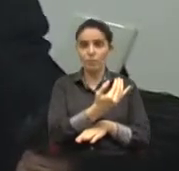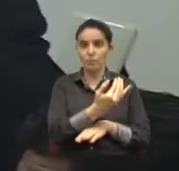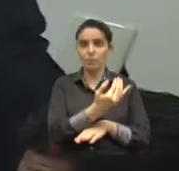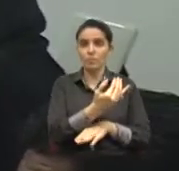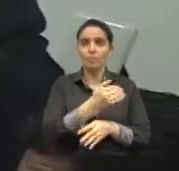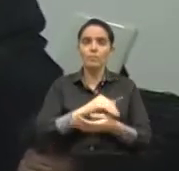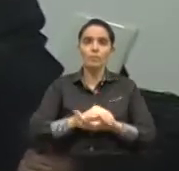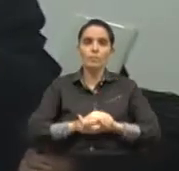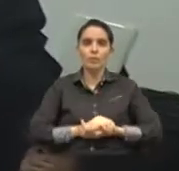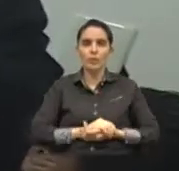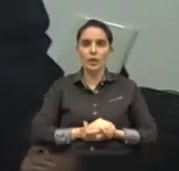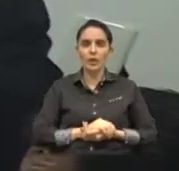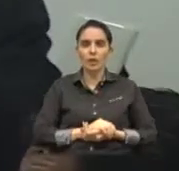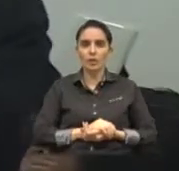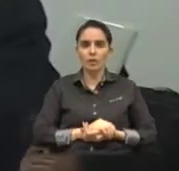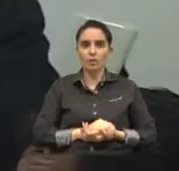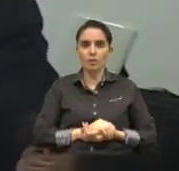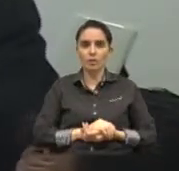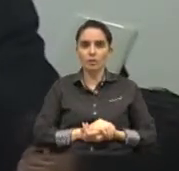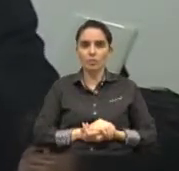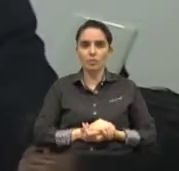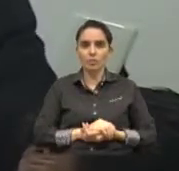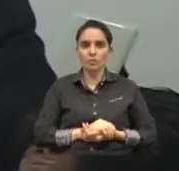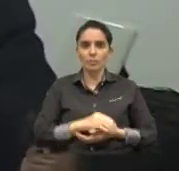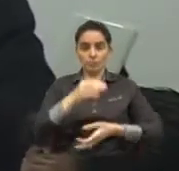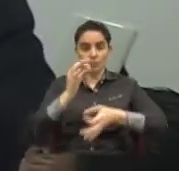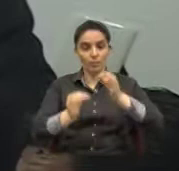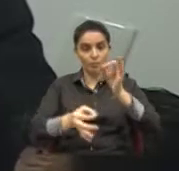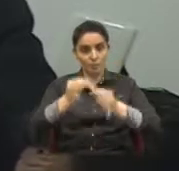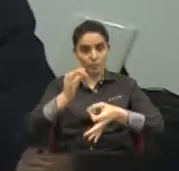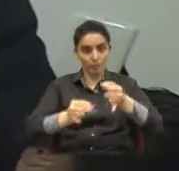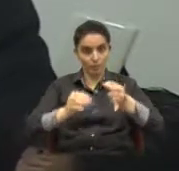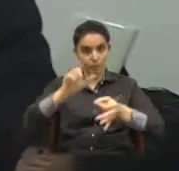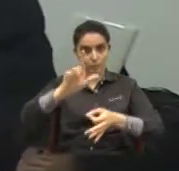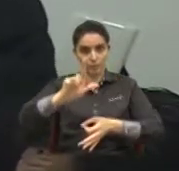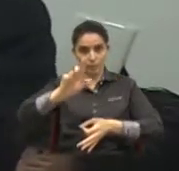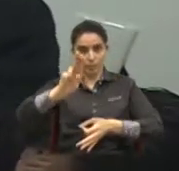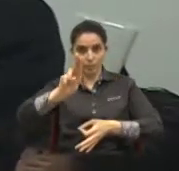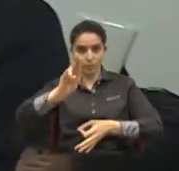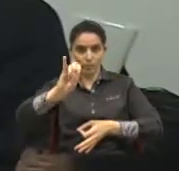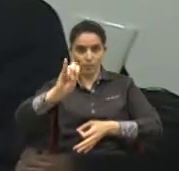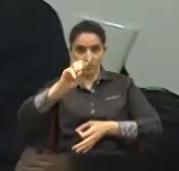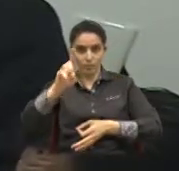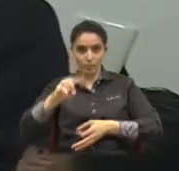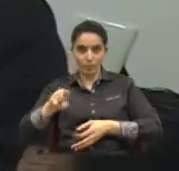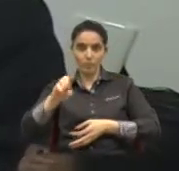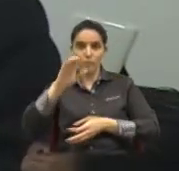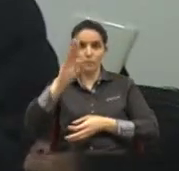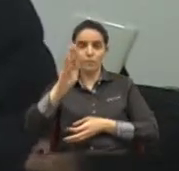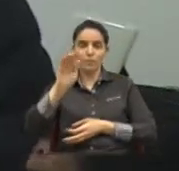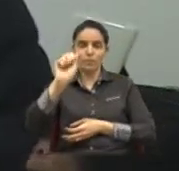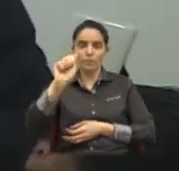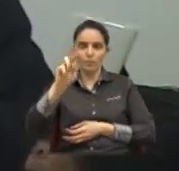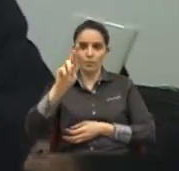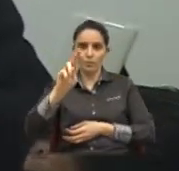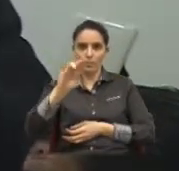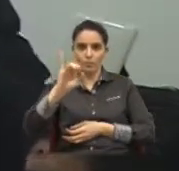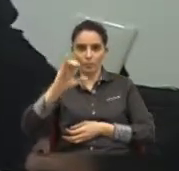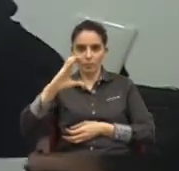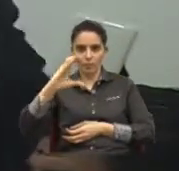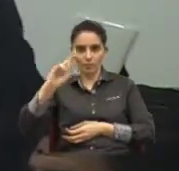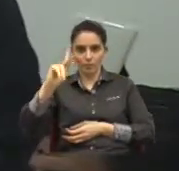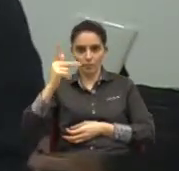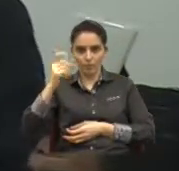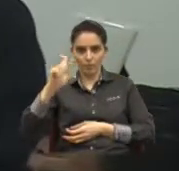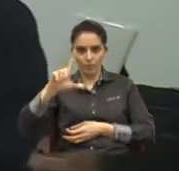pedido do nosso juiz, Dr. Luiz Augusto Barrichello Neto, que também ele